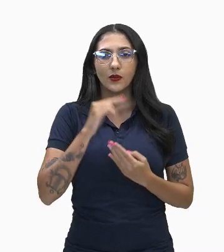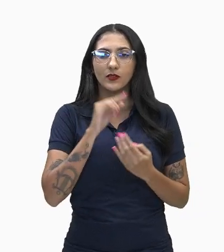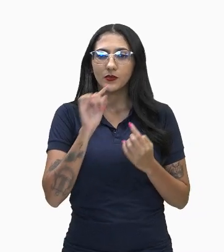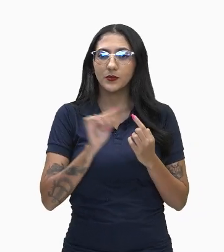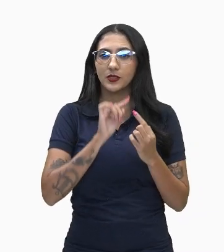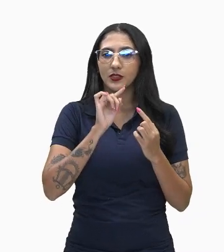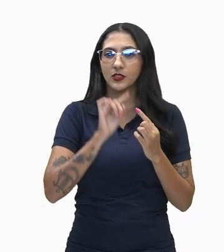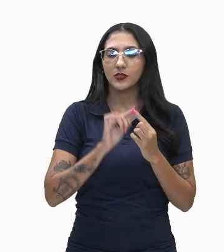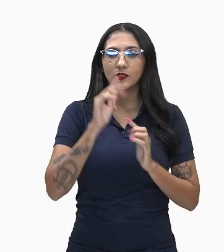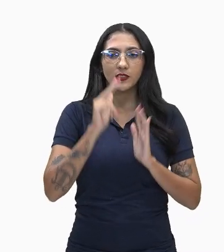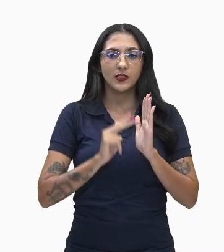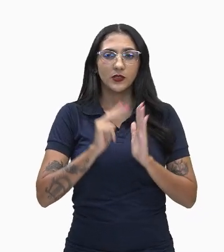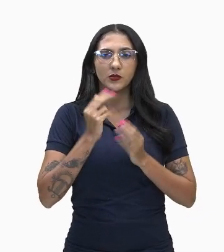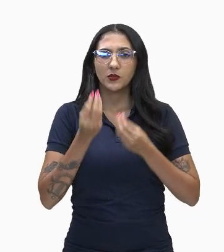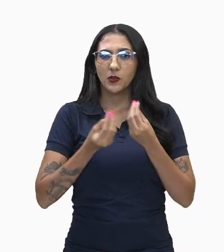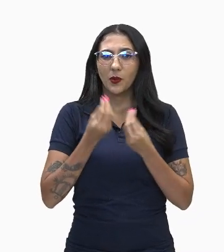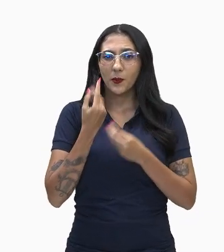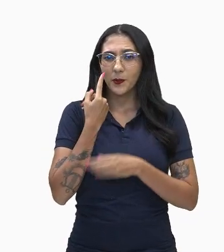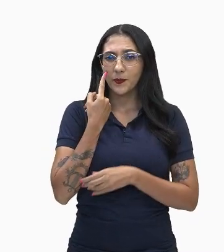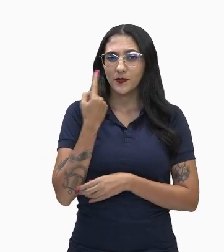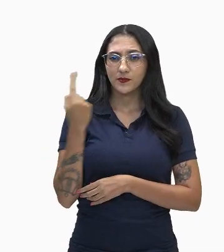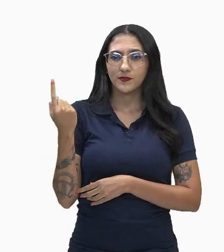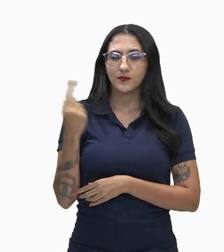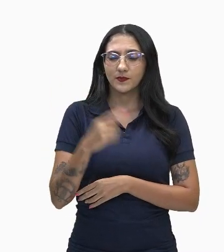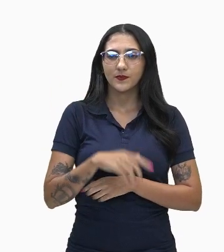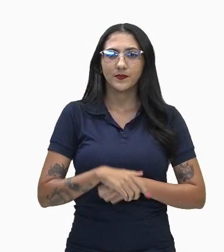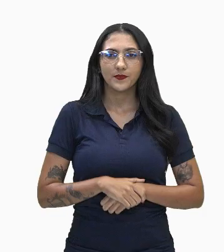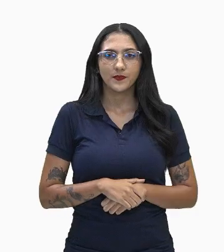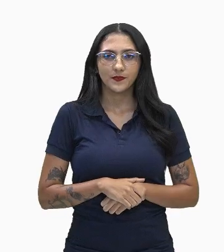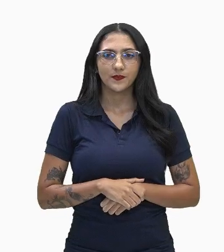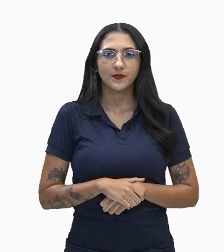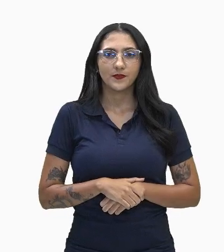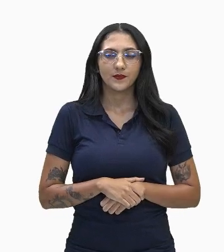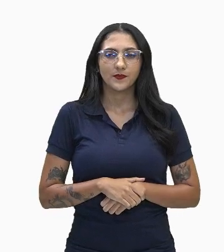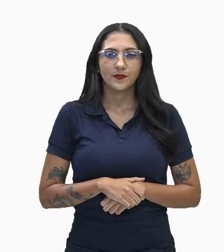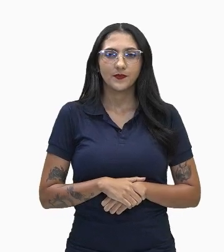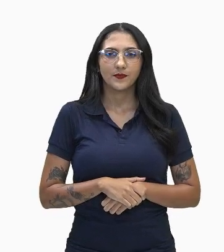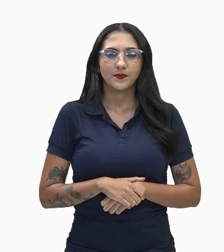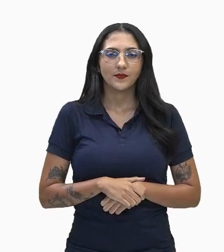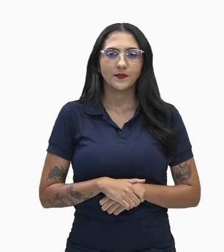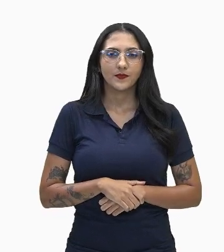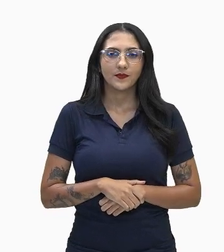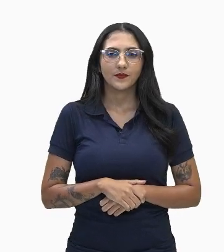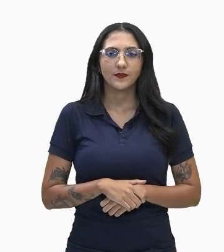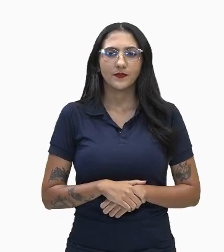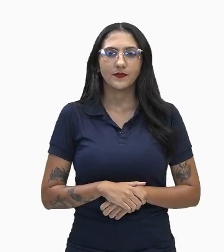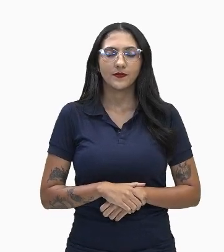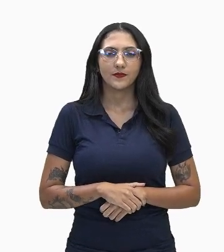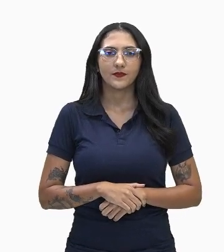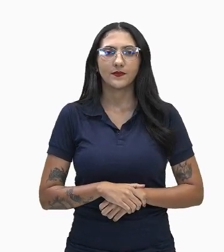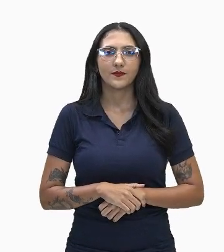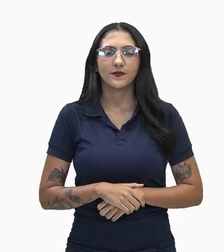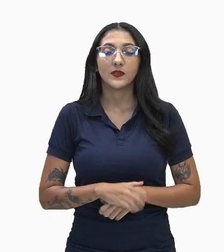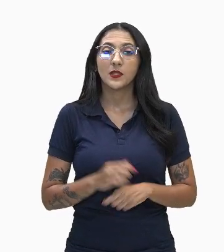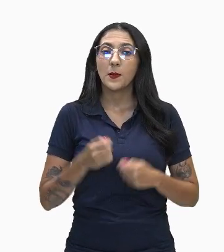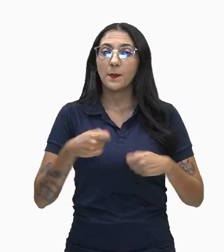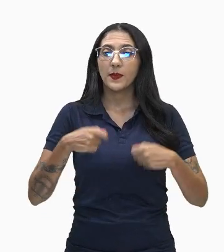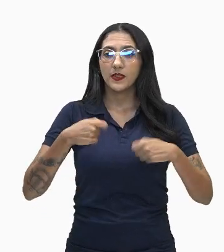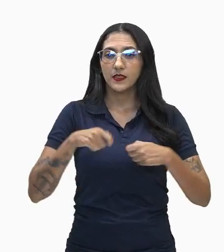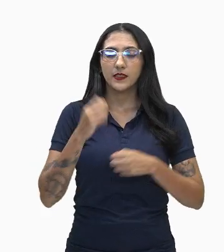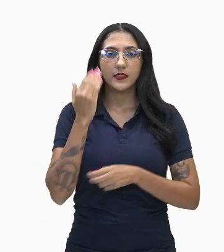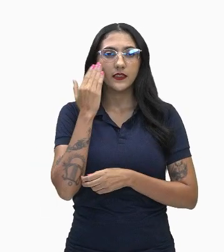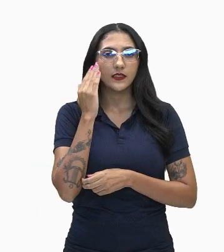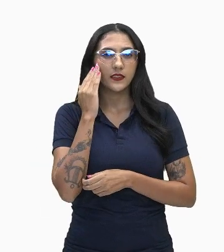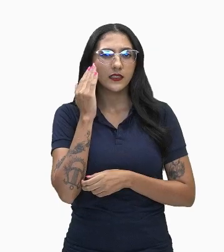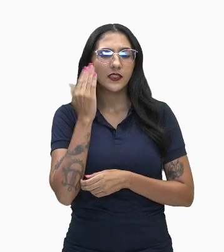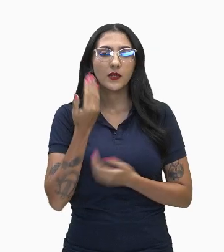posso fazer? Vamos lá. Para conseguir chegar nesse objetivo. O que eu preciso saber, né? Qual